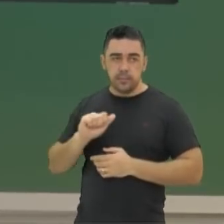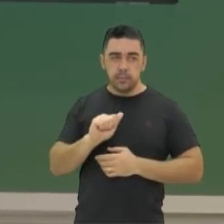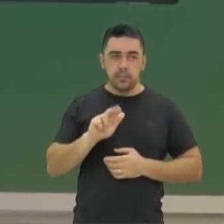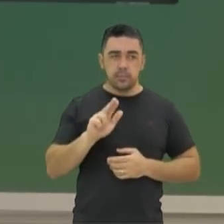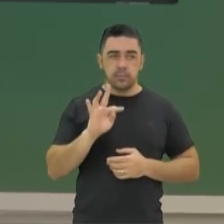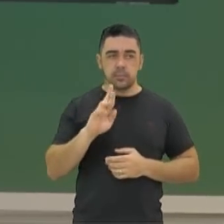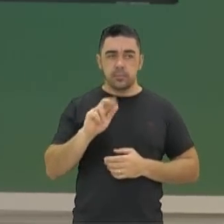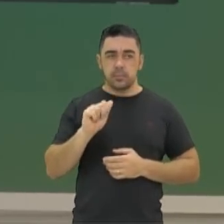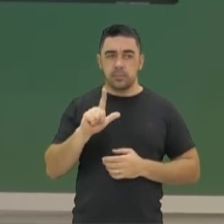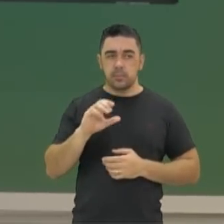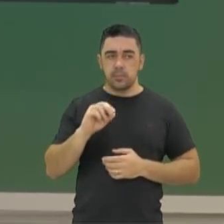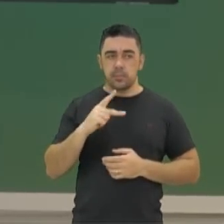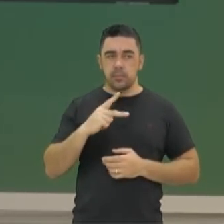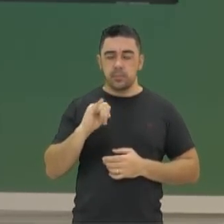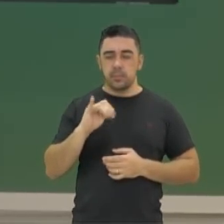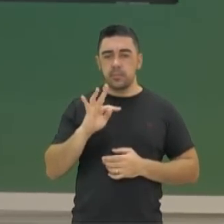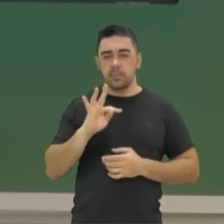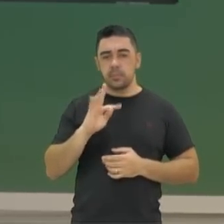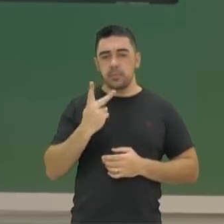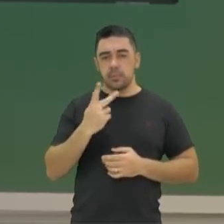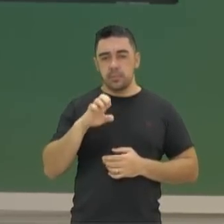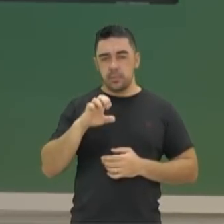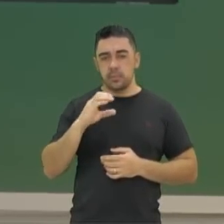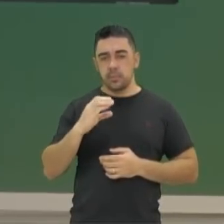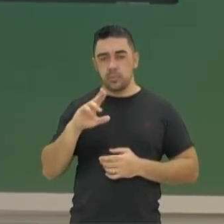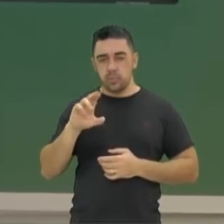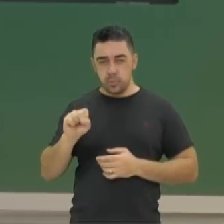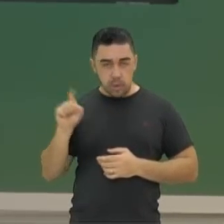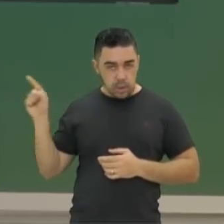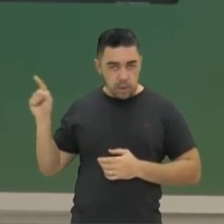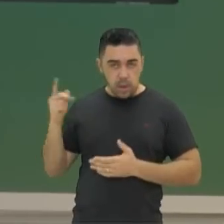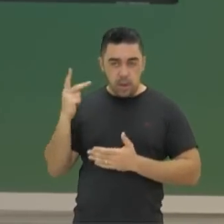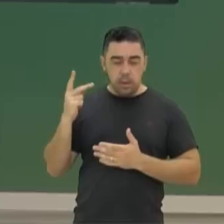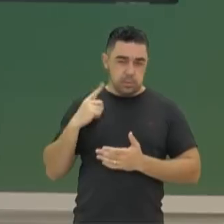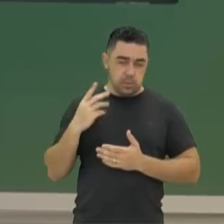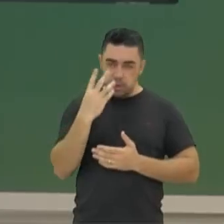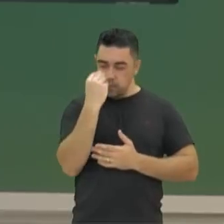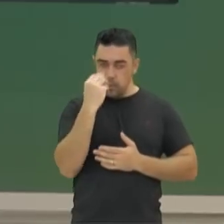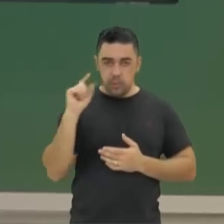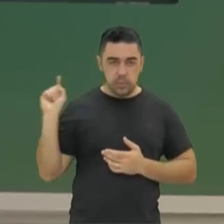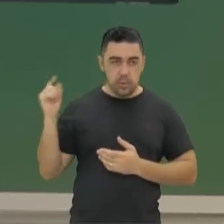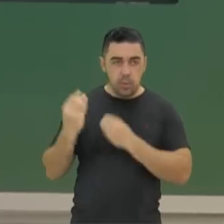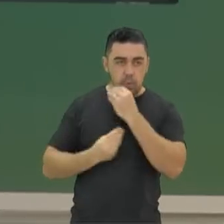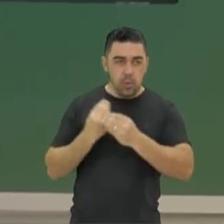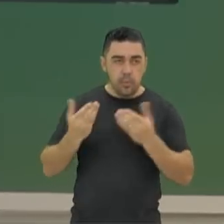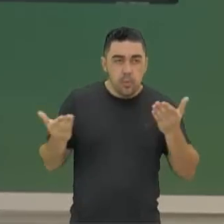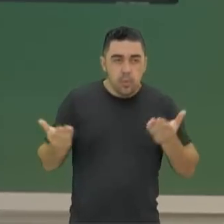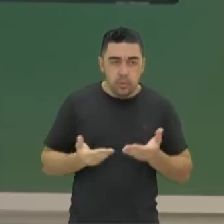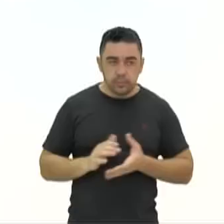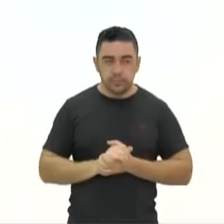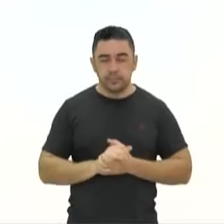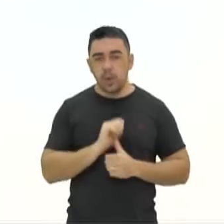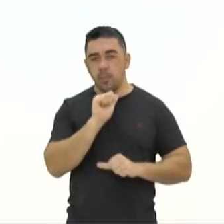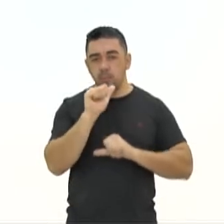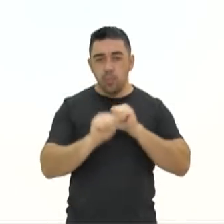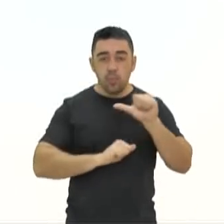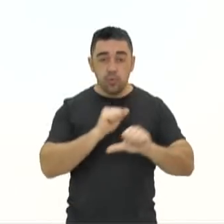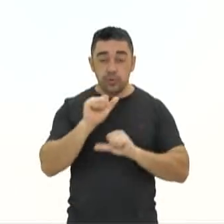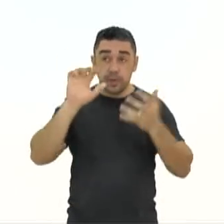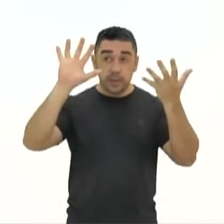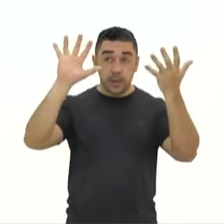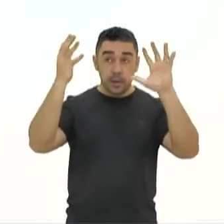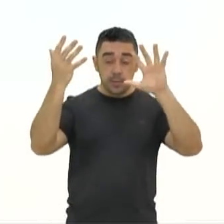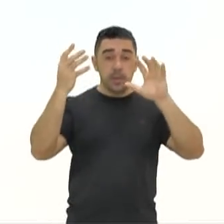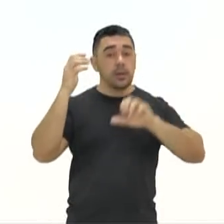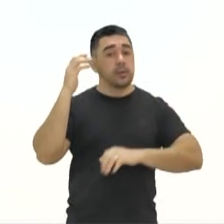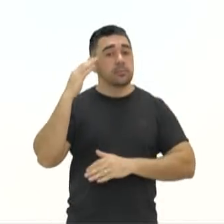Australopithecus afarensis, tá? A gente está vendo ali uma imagem feita em computador de como seria a Lucy hoje, tá? Mudanças climáticas. Então, nessa